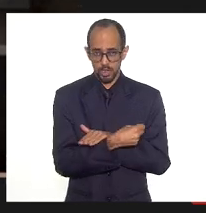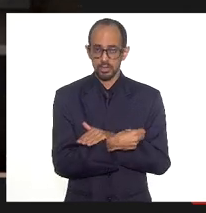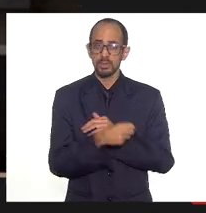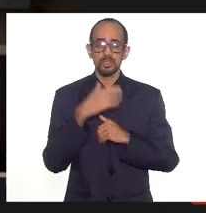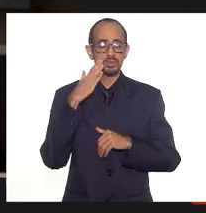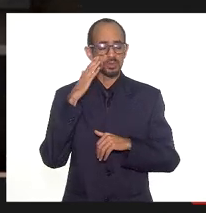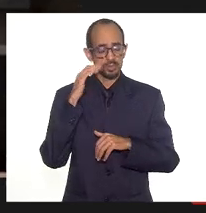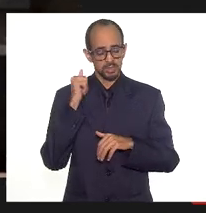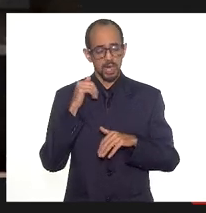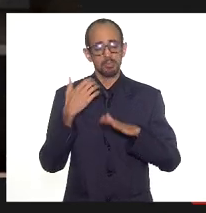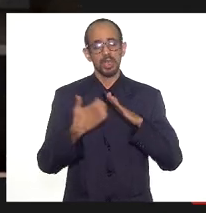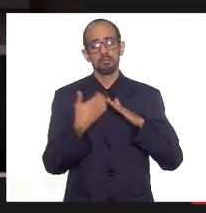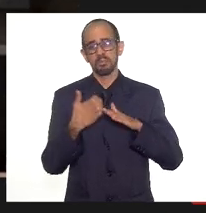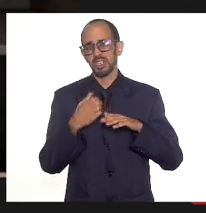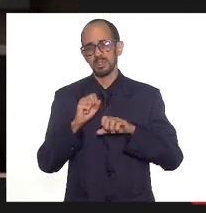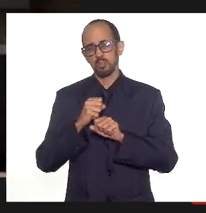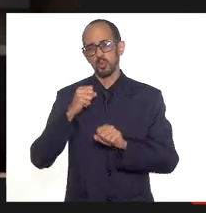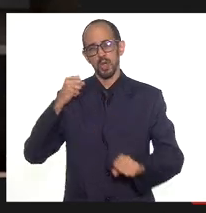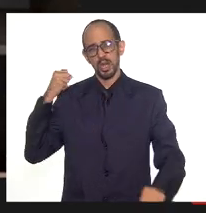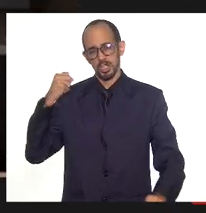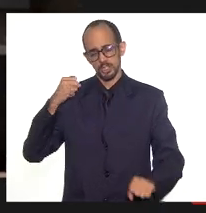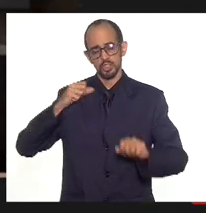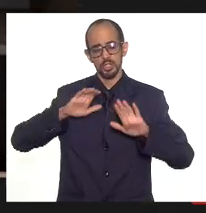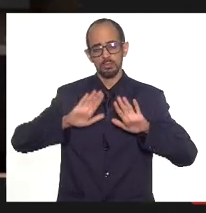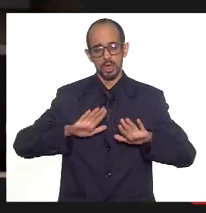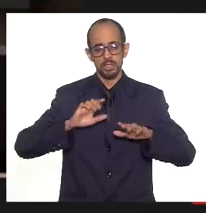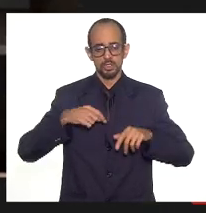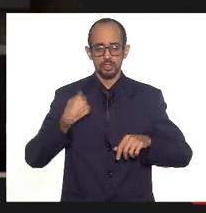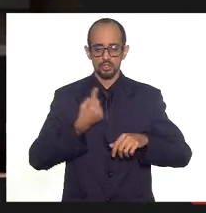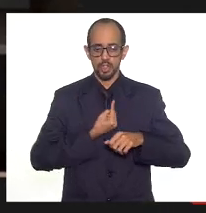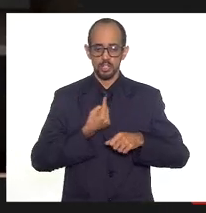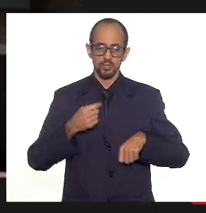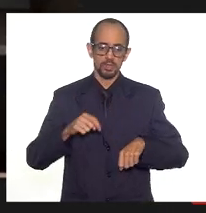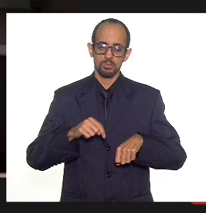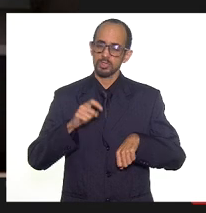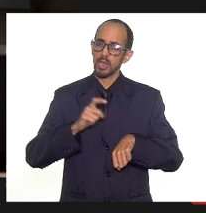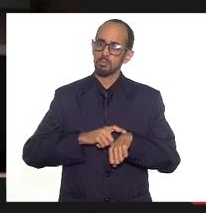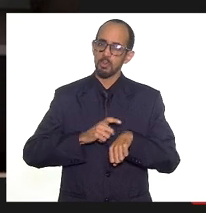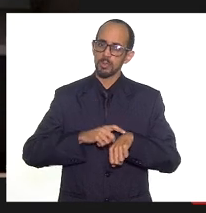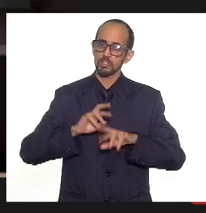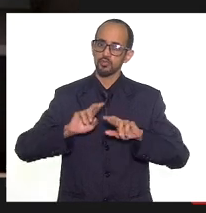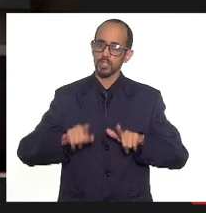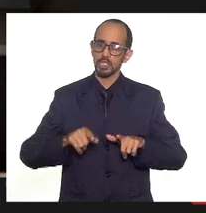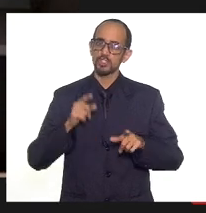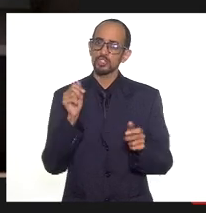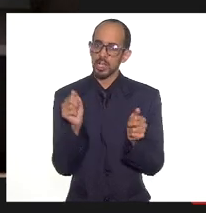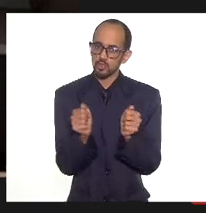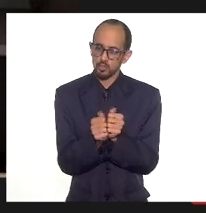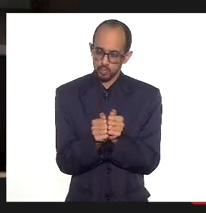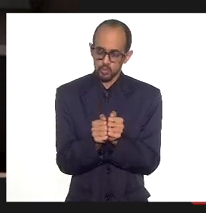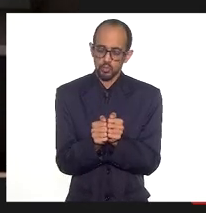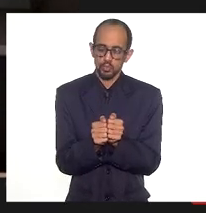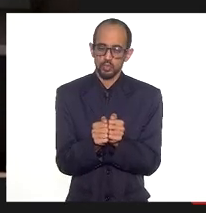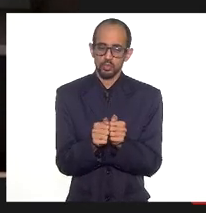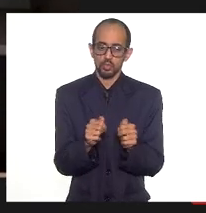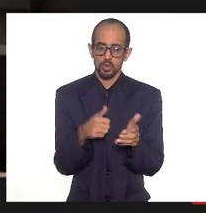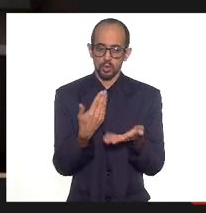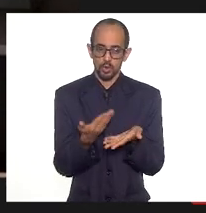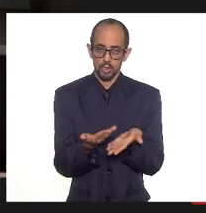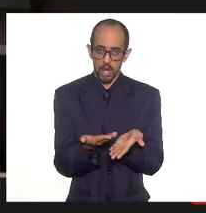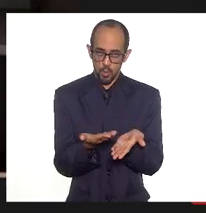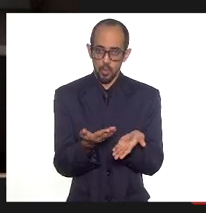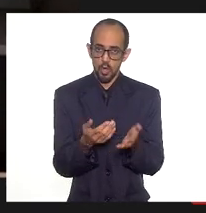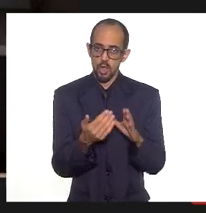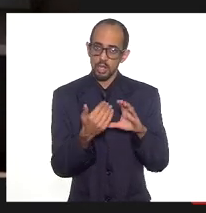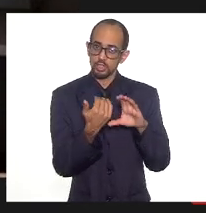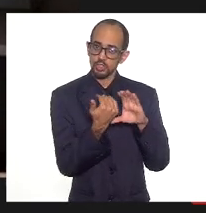grande, mas nós vamos estar juntos em outros momentos. Então, nós vamos estar encaminhando essas